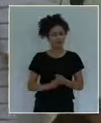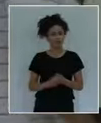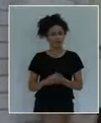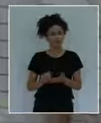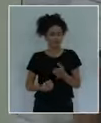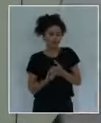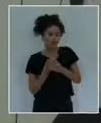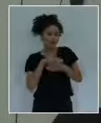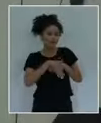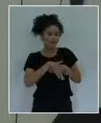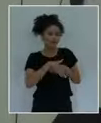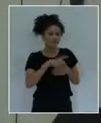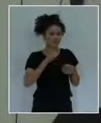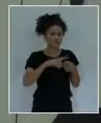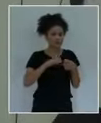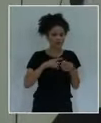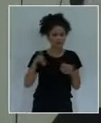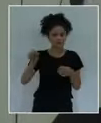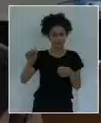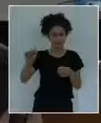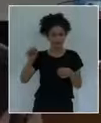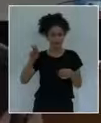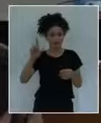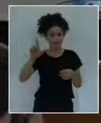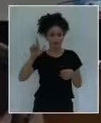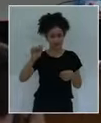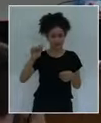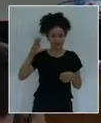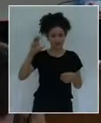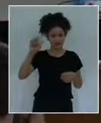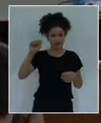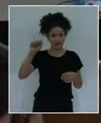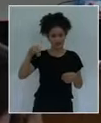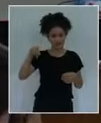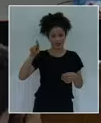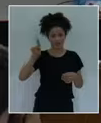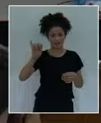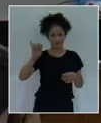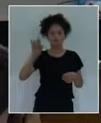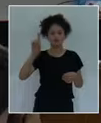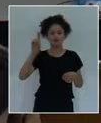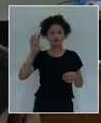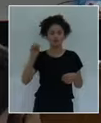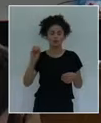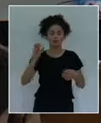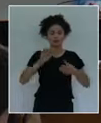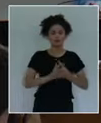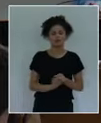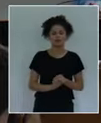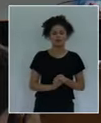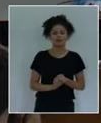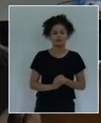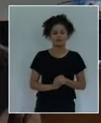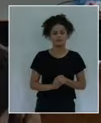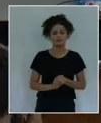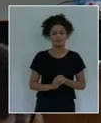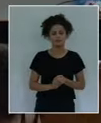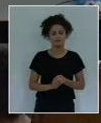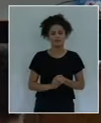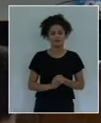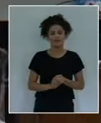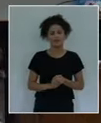nasceu na cidade de Paula Cândido e seu principal afluente é o Rio Turvo Sujo, que é